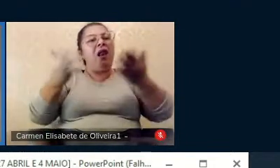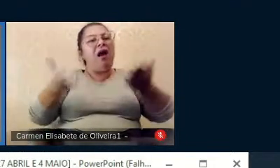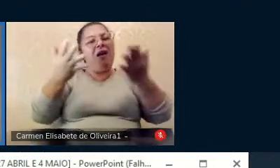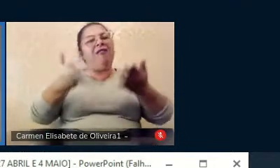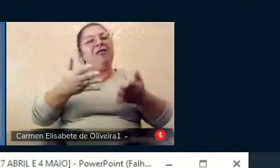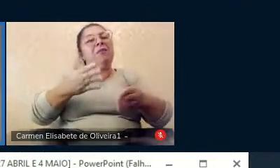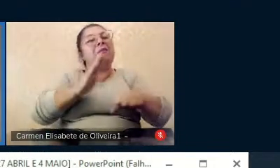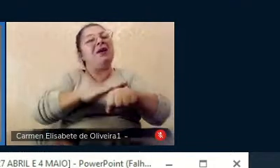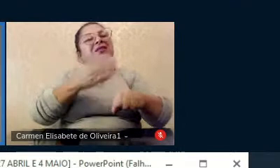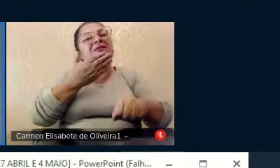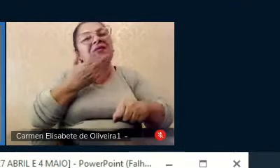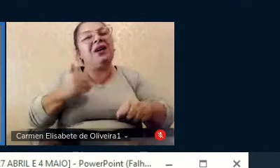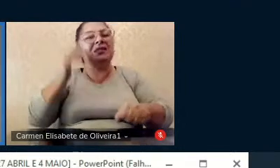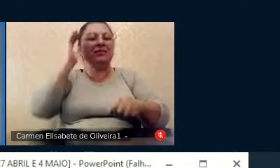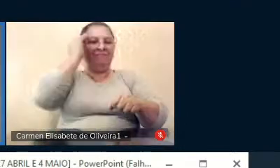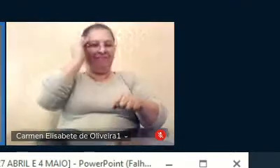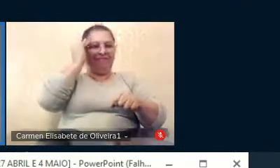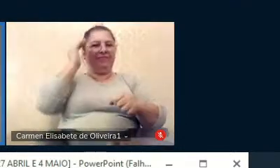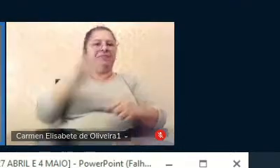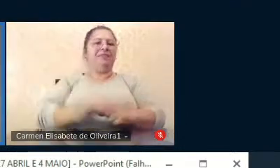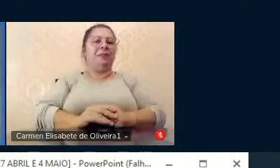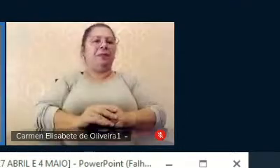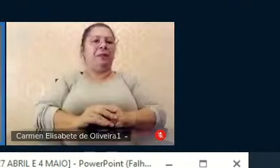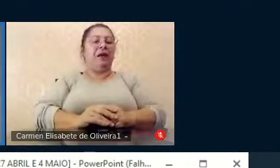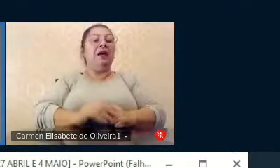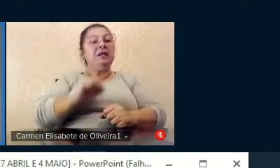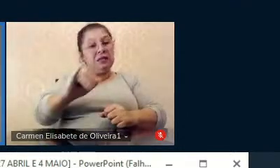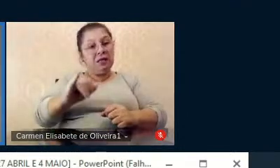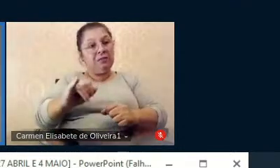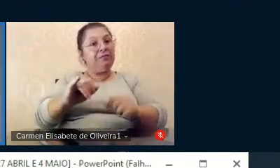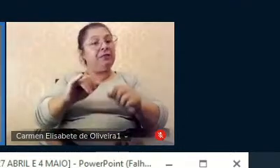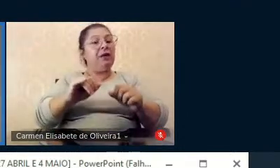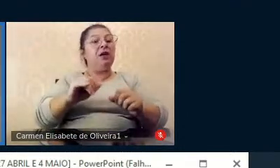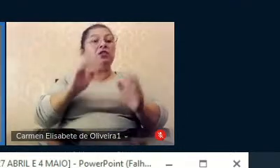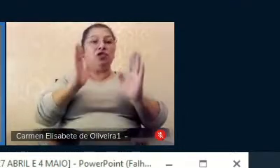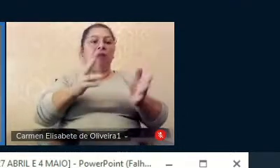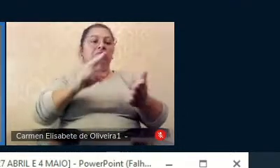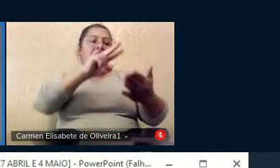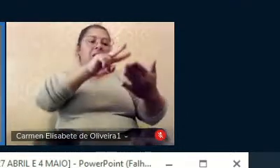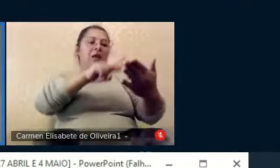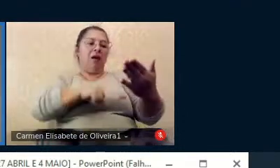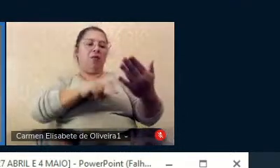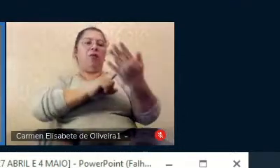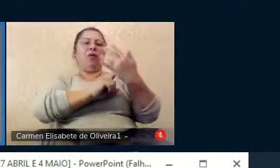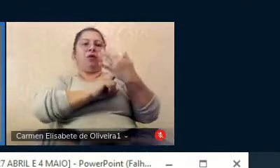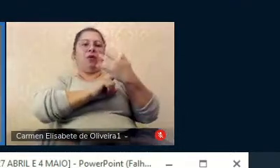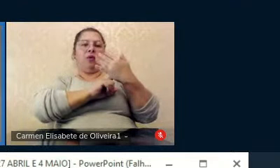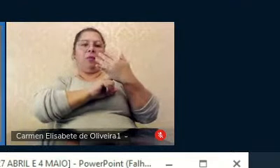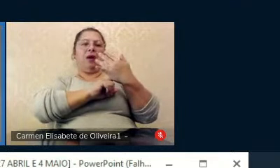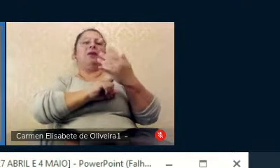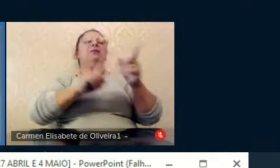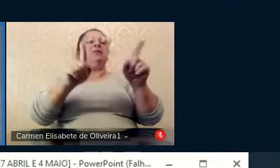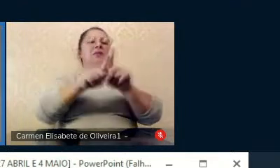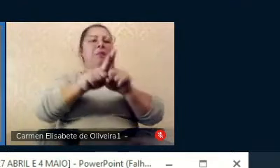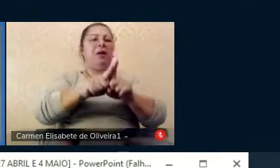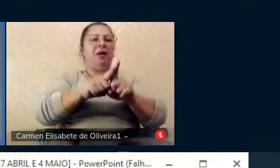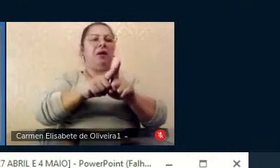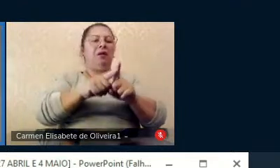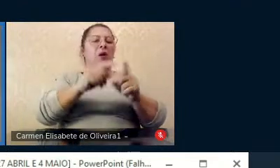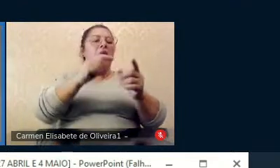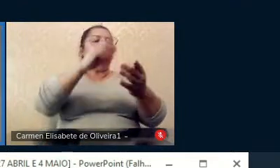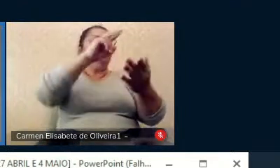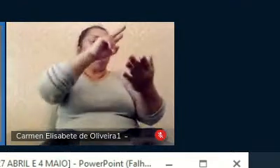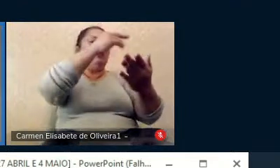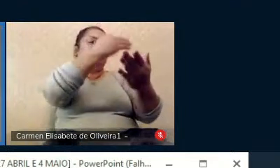mais acessível a todos, né? Quem nunca não leu um romance, uma crônica, um texto jornalístico?